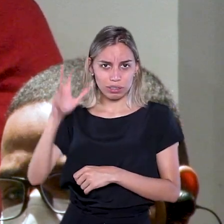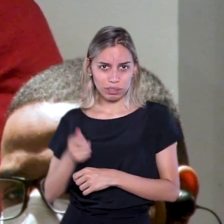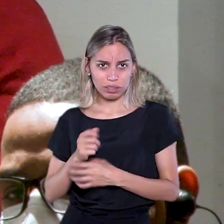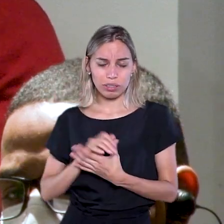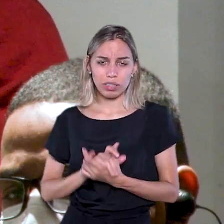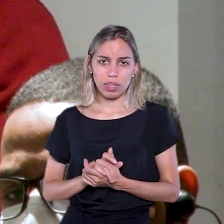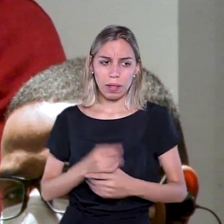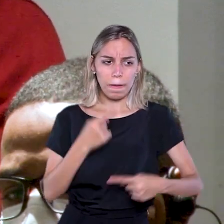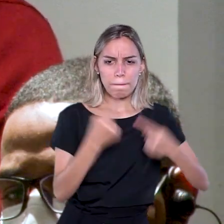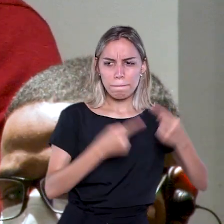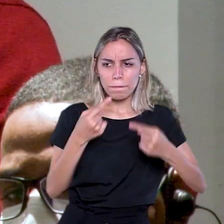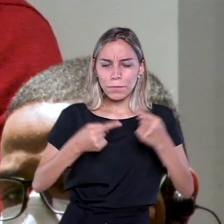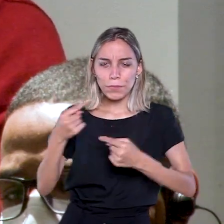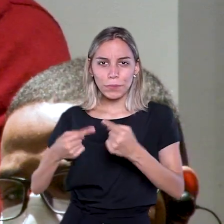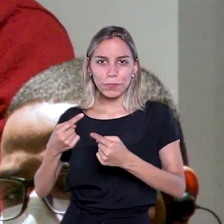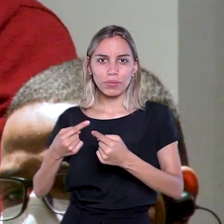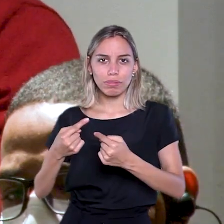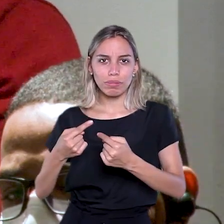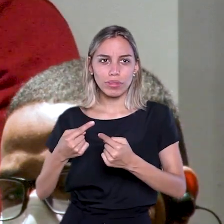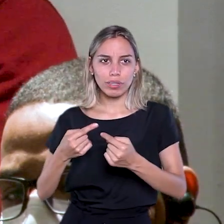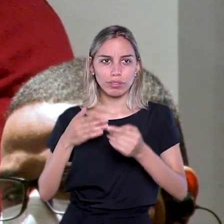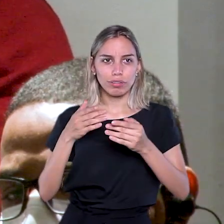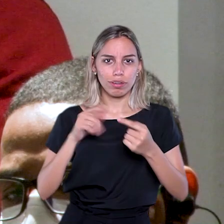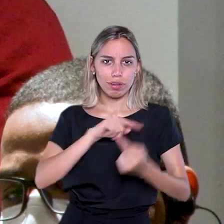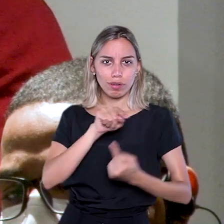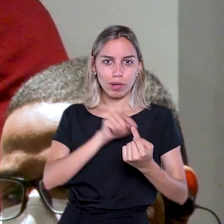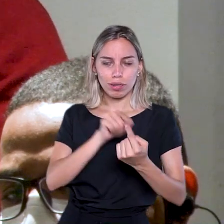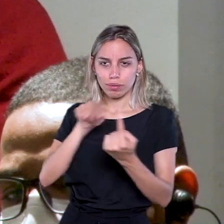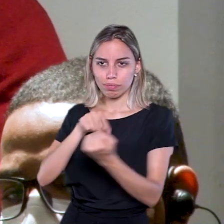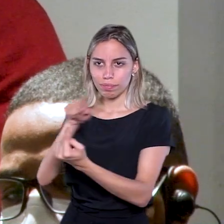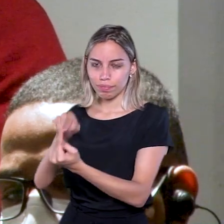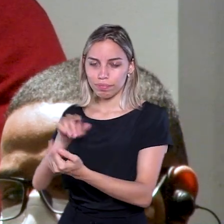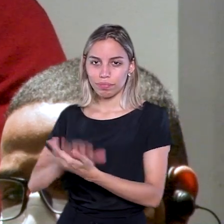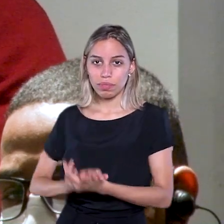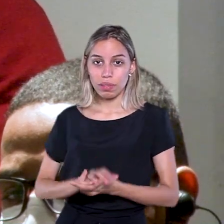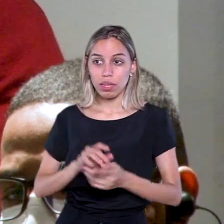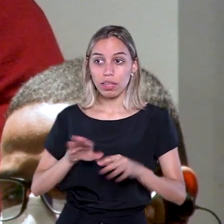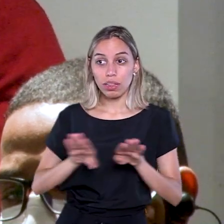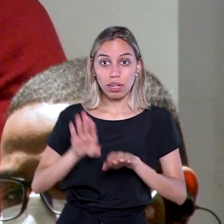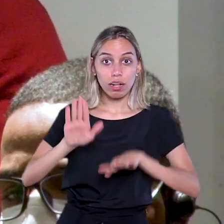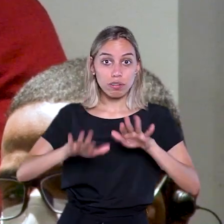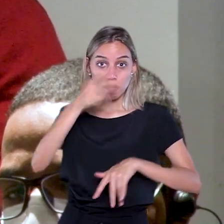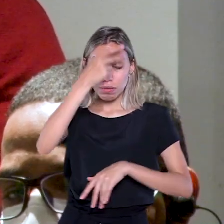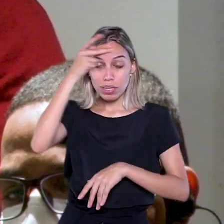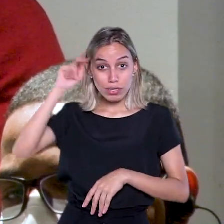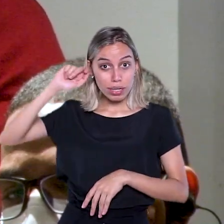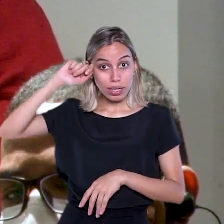cotas raciais, elas... Eu vou filmar, pode. Tá bom. Ela tá filmando ali.